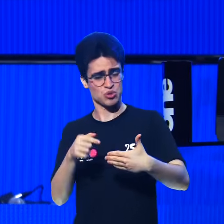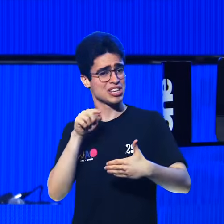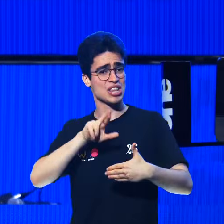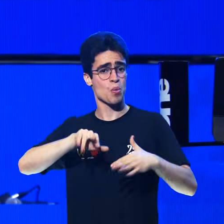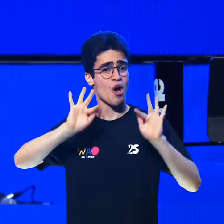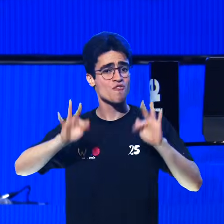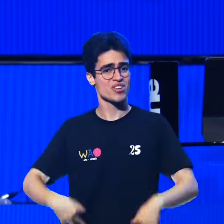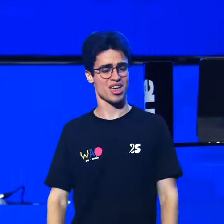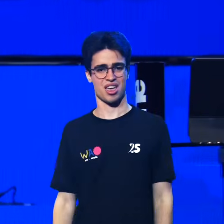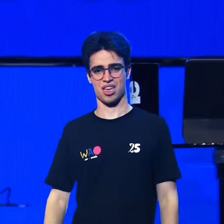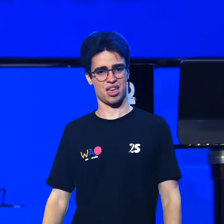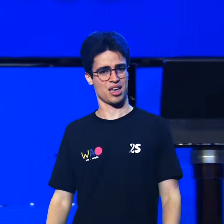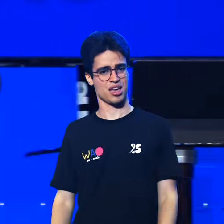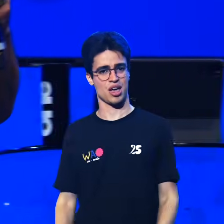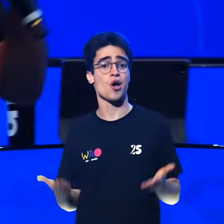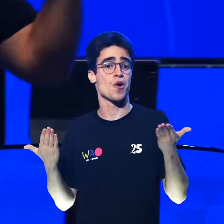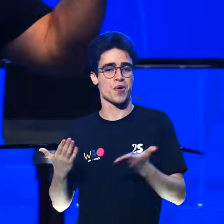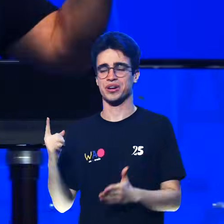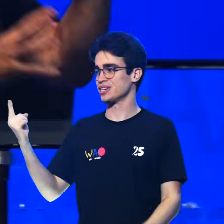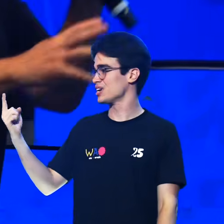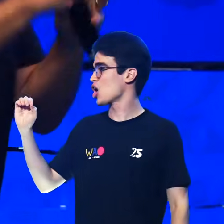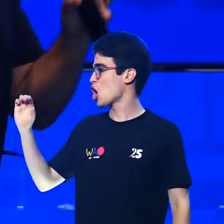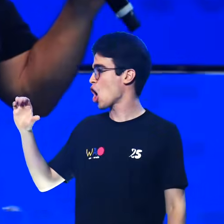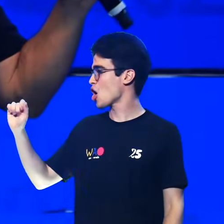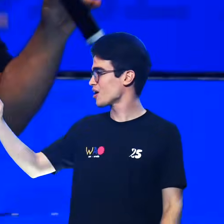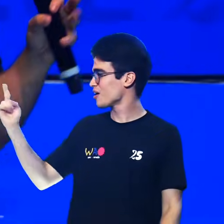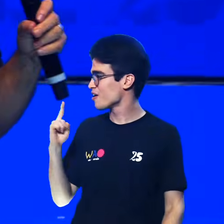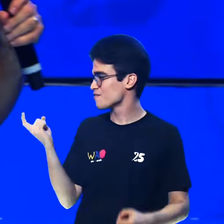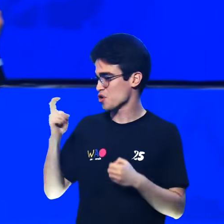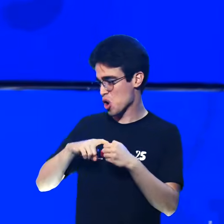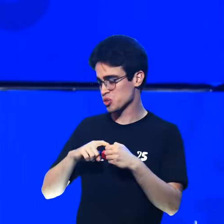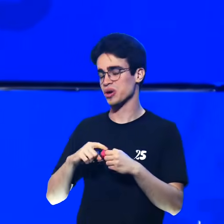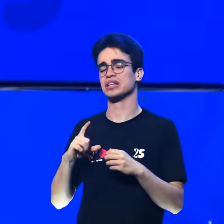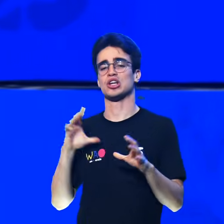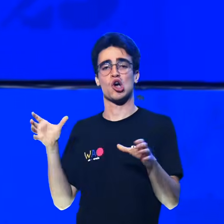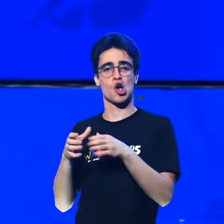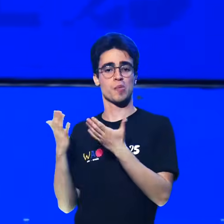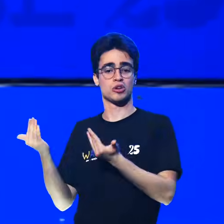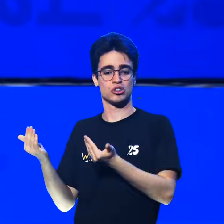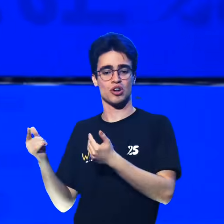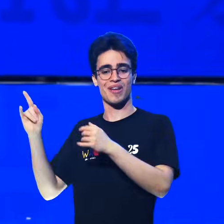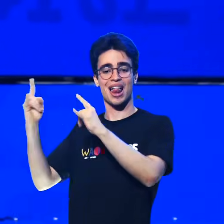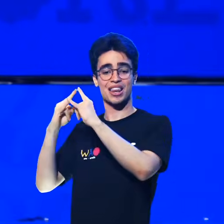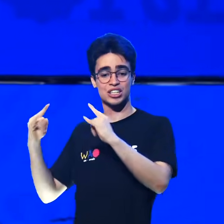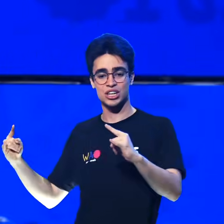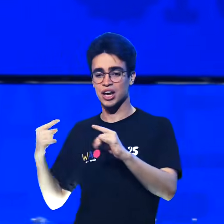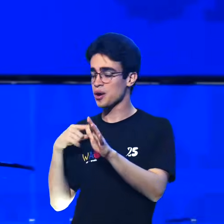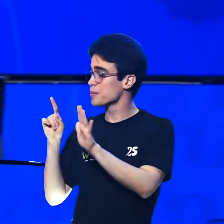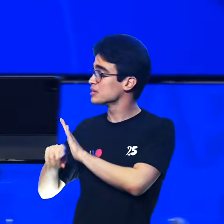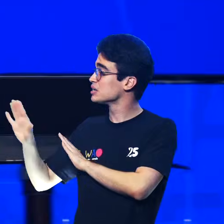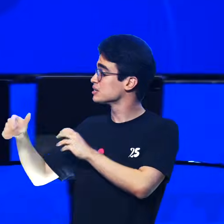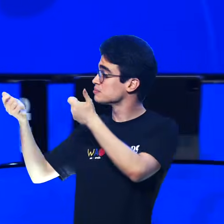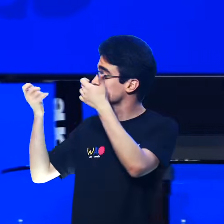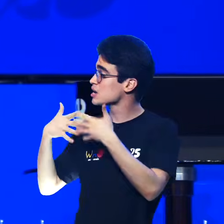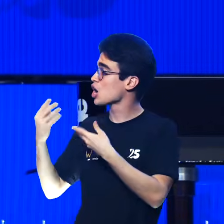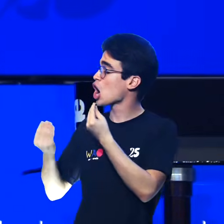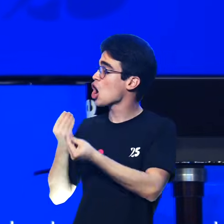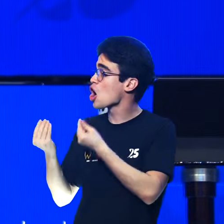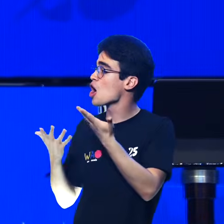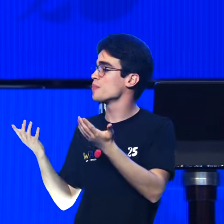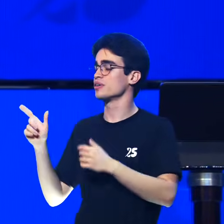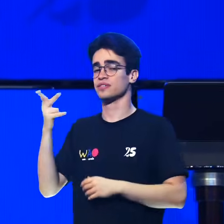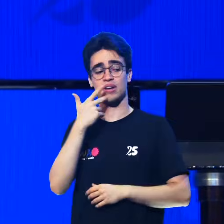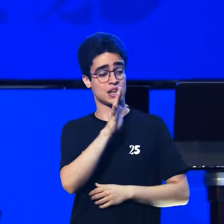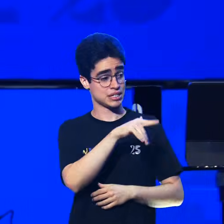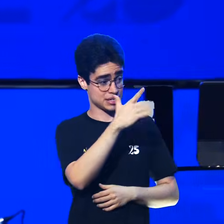Hoje, quando o Oca voltou, eles estavam numa chácara, os jovens estavam numa chácara. Eu disse, não, como que foi lá? Ele estava me contando como foi. Ele disse,